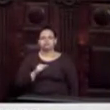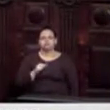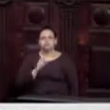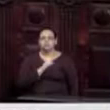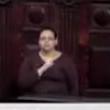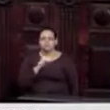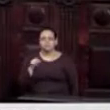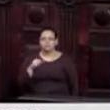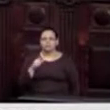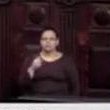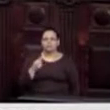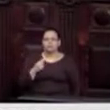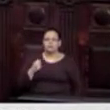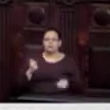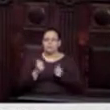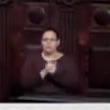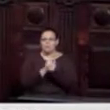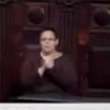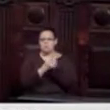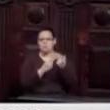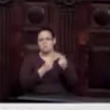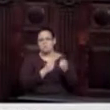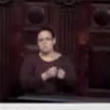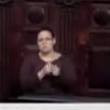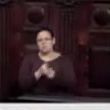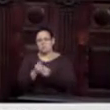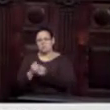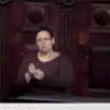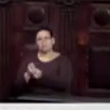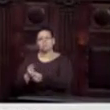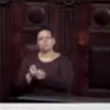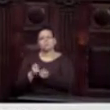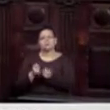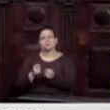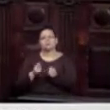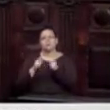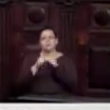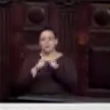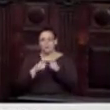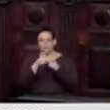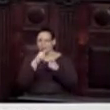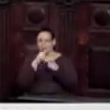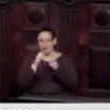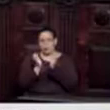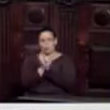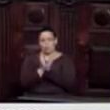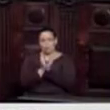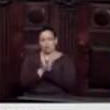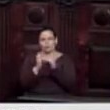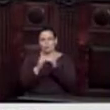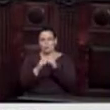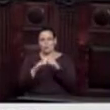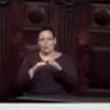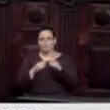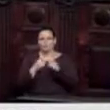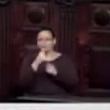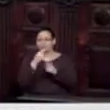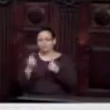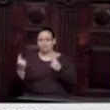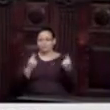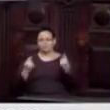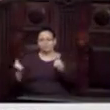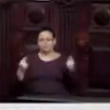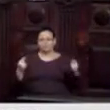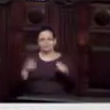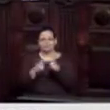coordenam, perseguindo, que não foi simplesmente jogar bomba de gás para dispersar um grupo que pudesse estar se excedendo, que pudesse